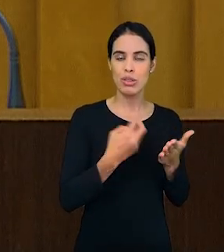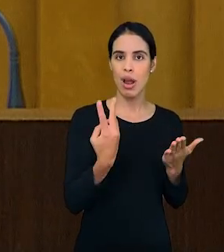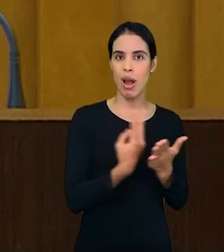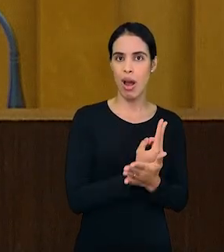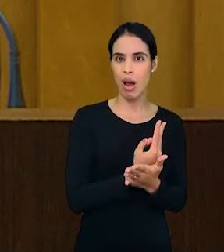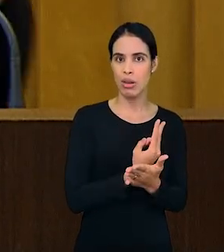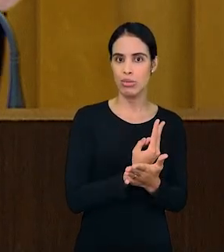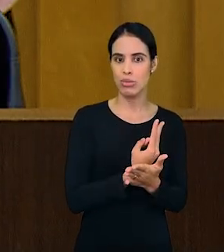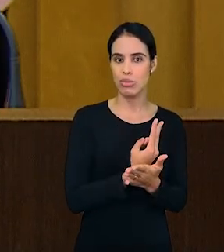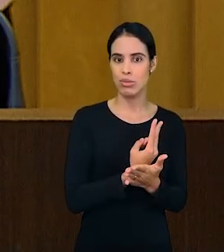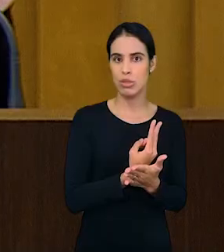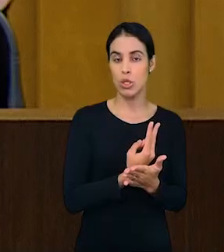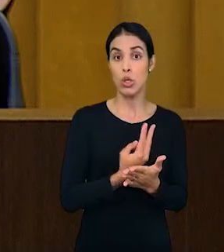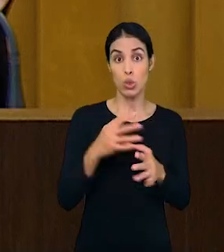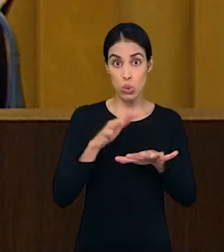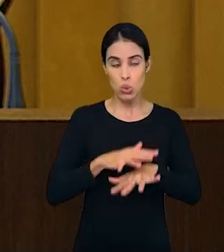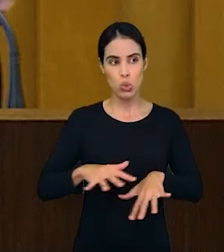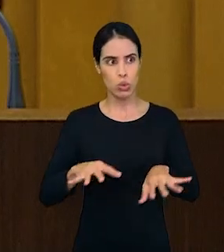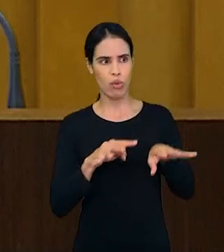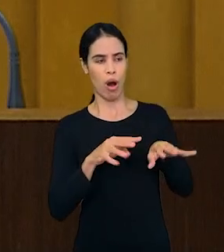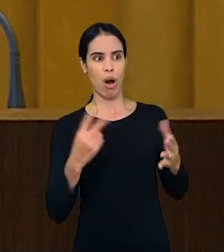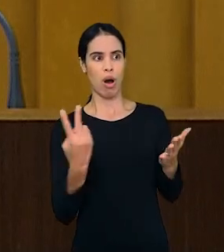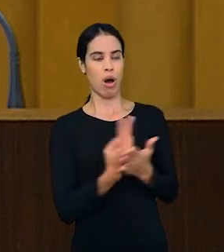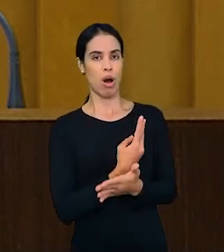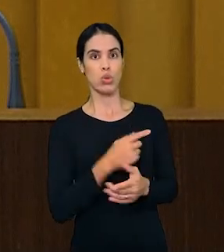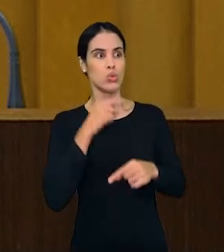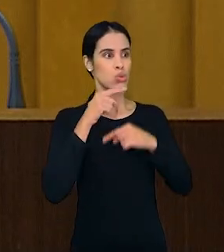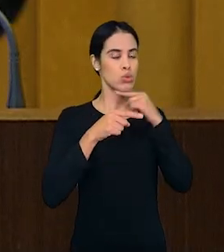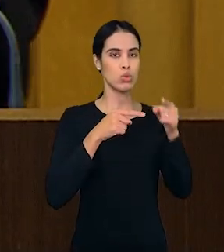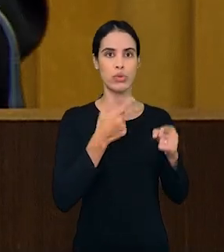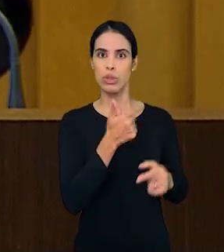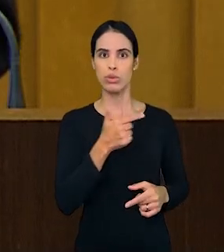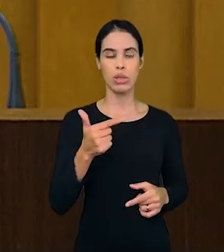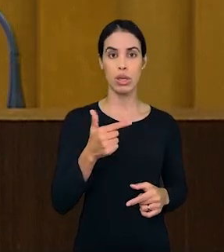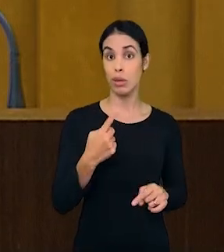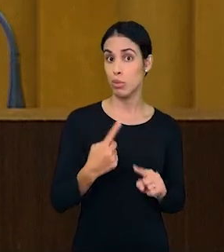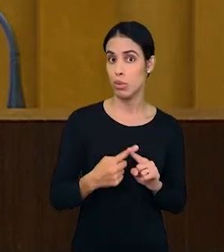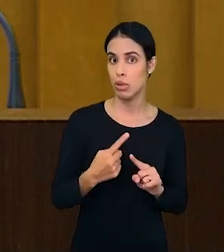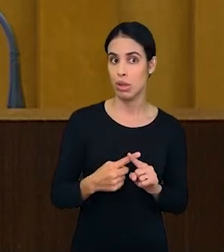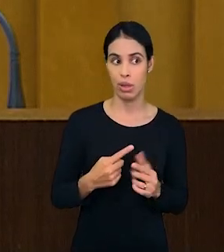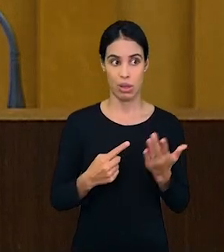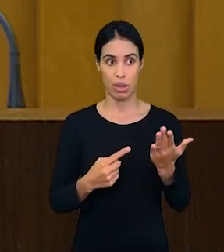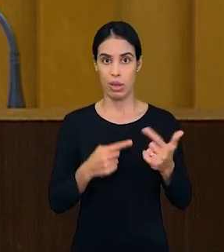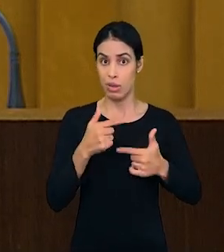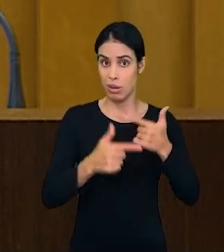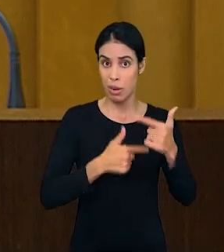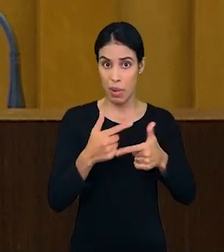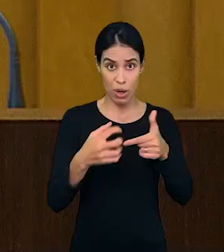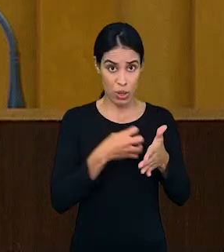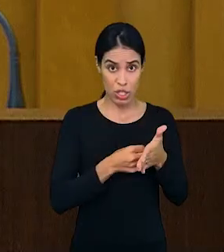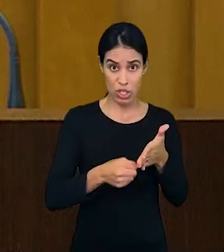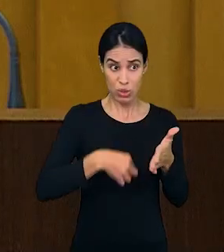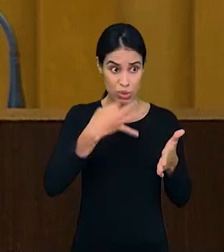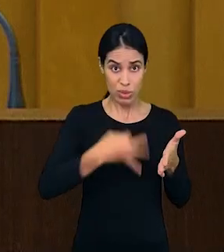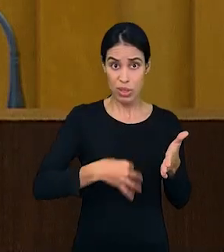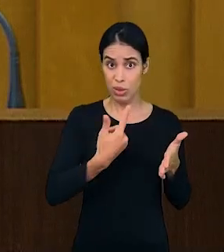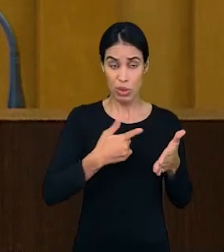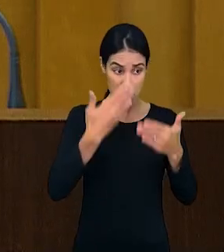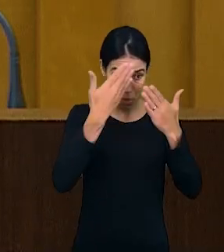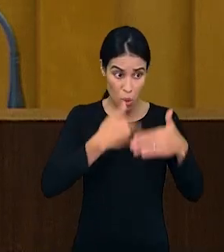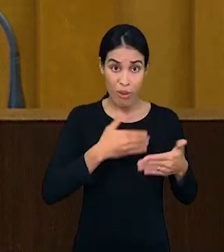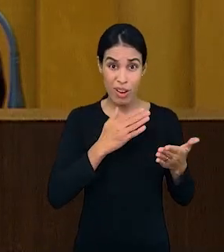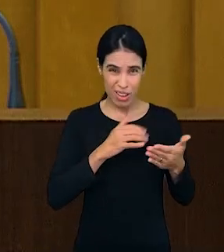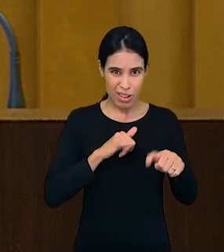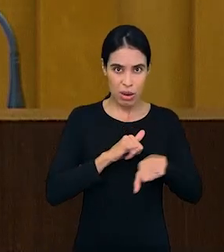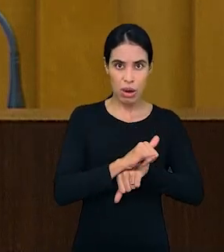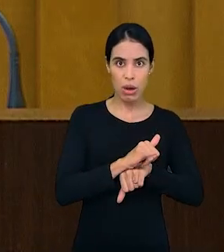fosse um médico, ninguém teria dúvida, né? Por quê? Porque o médico, o exercício pode trazer um